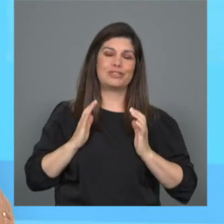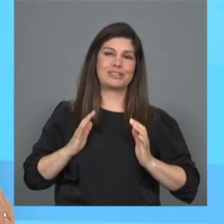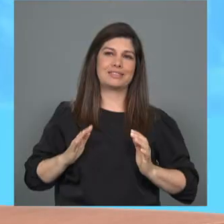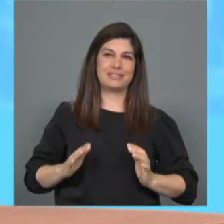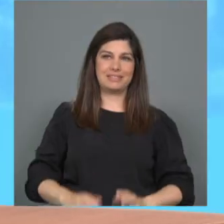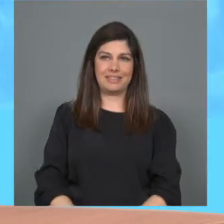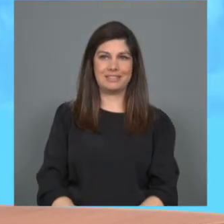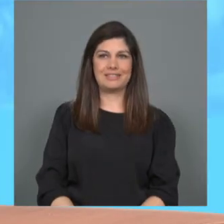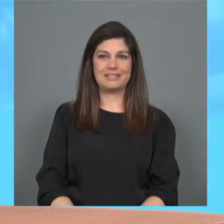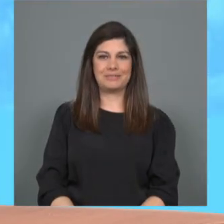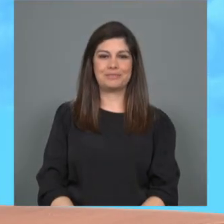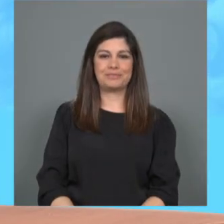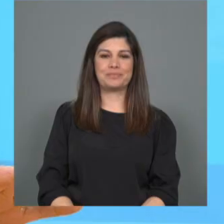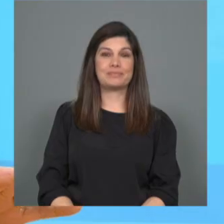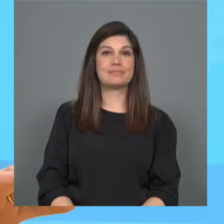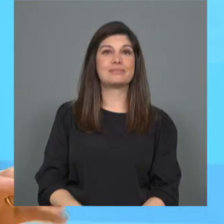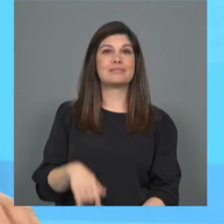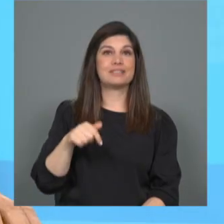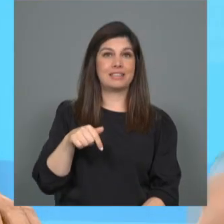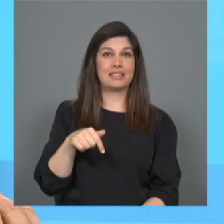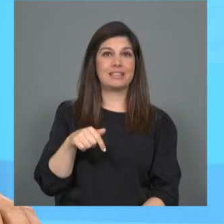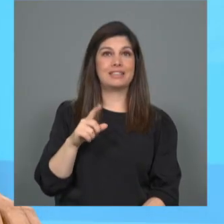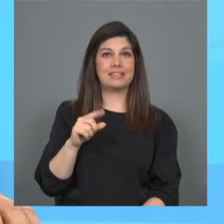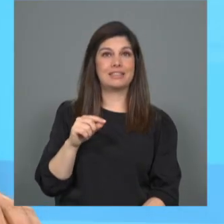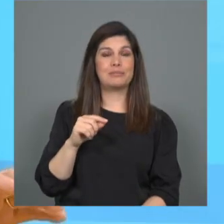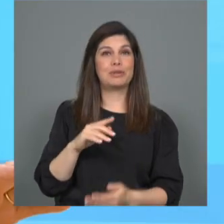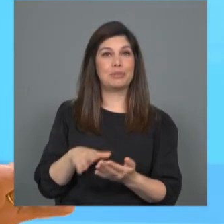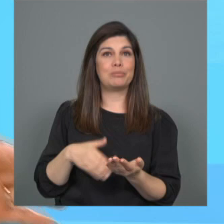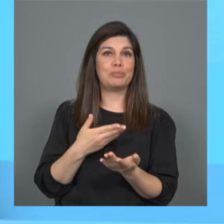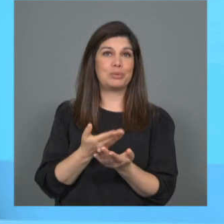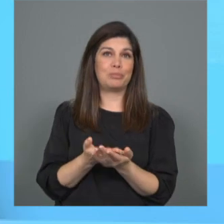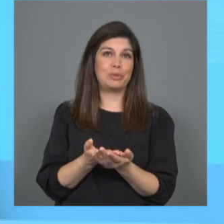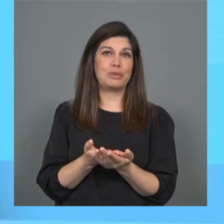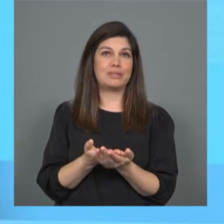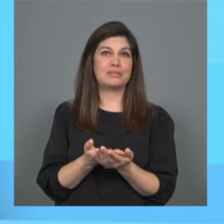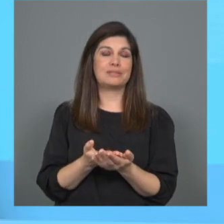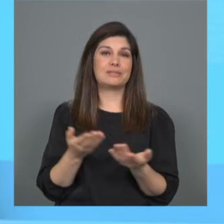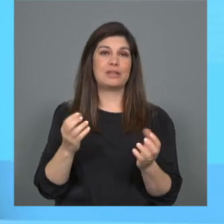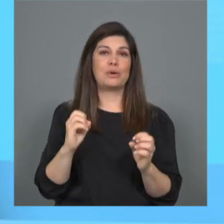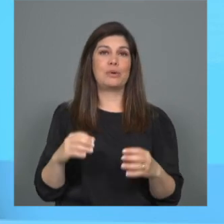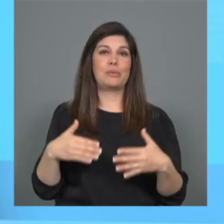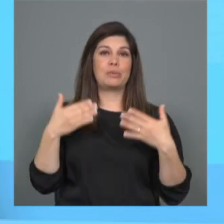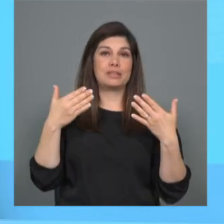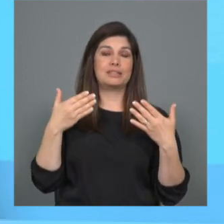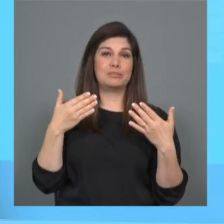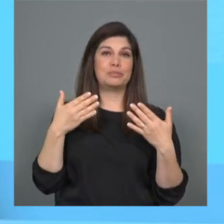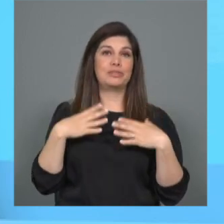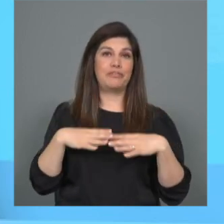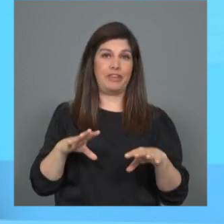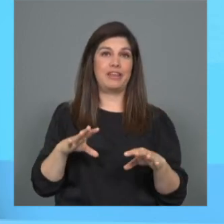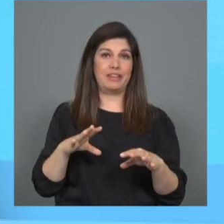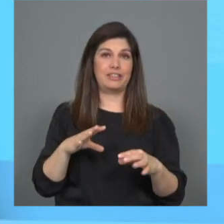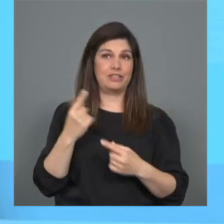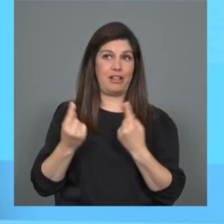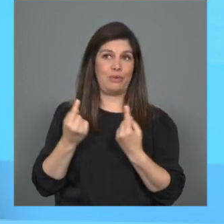descanso. Que nós também aqui propomos, no início, se calhar, de férias, para quem nos está a ver